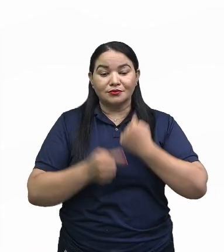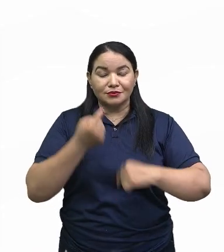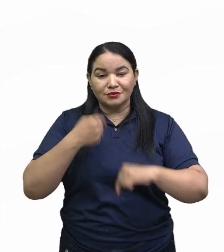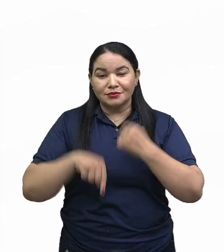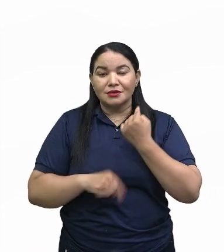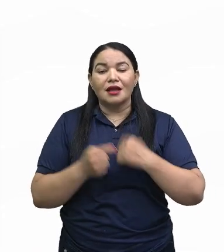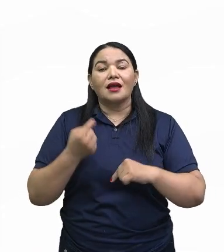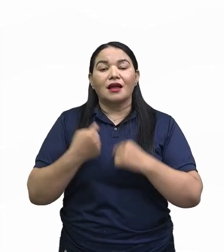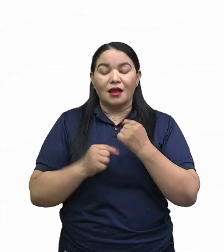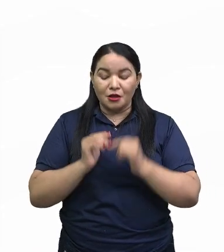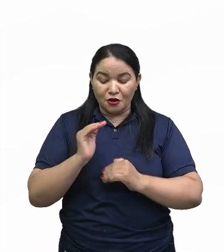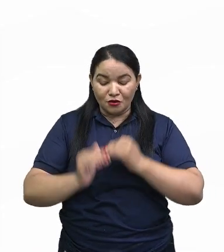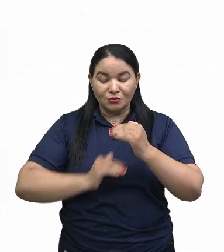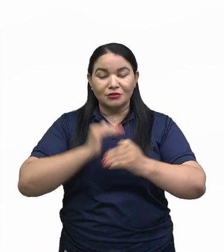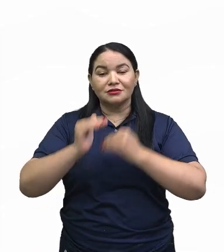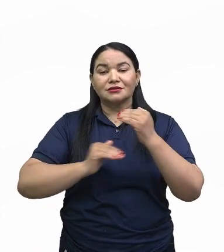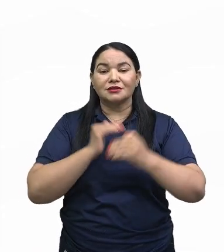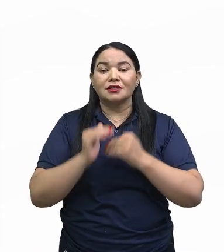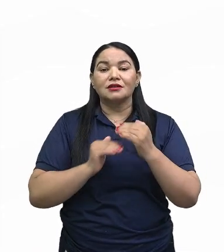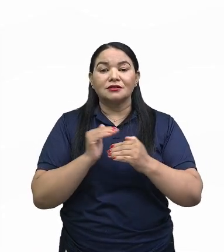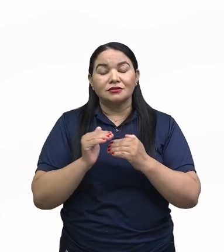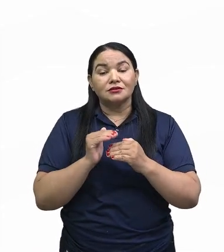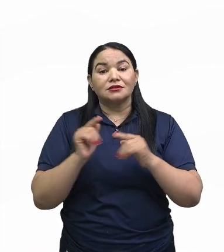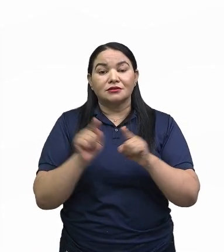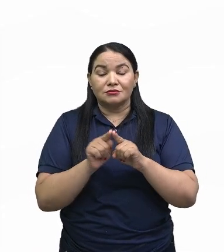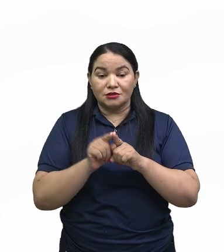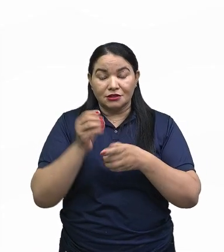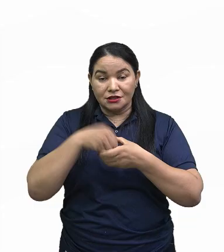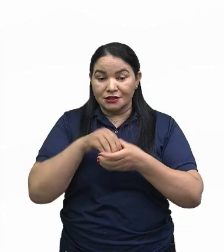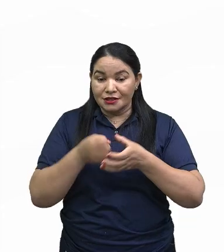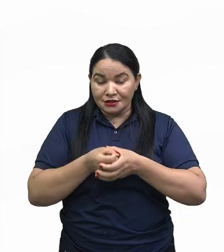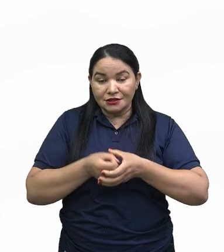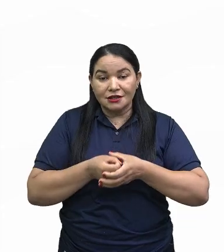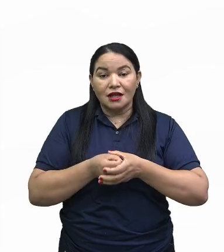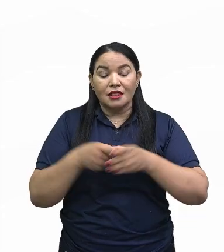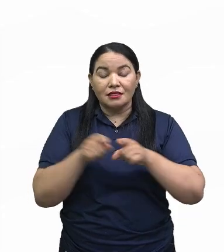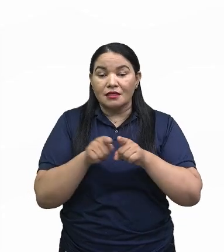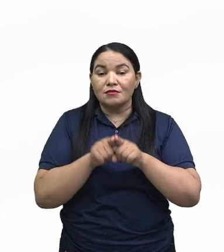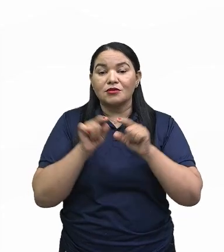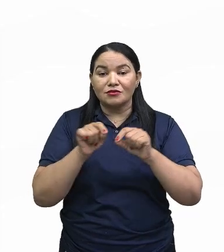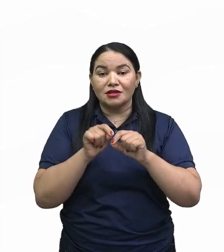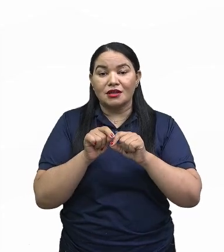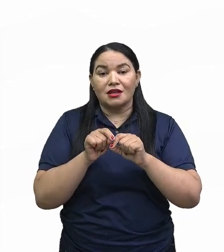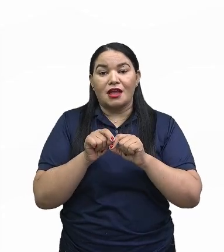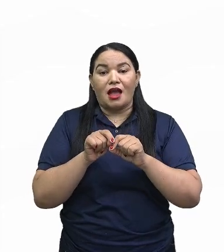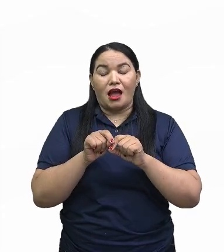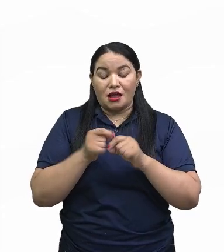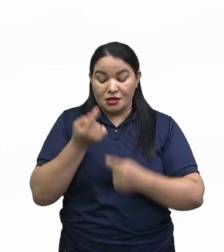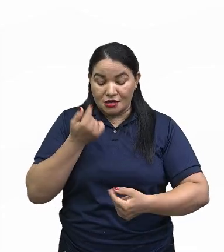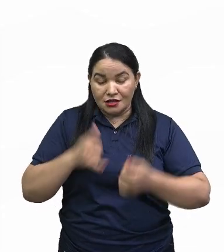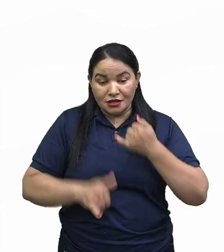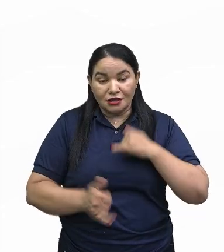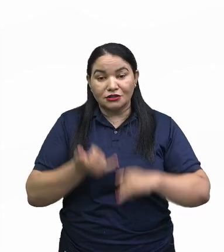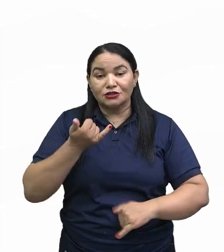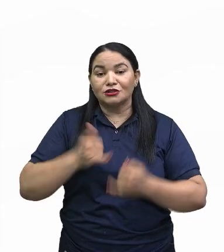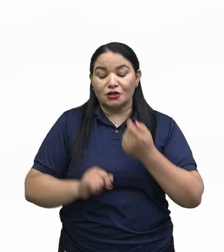da respiração celular que nós vimos, vai produzir energia para que o nosso corpo funcione